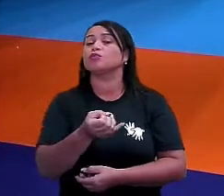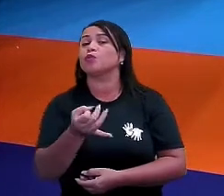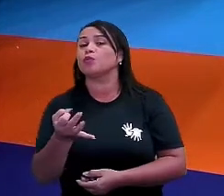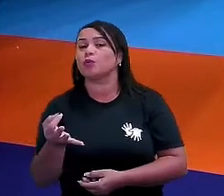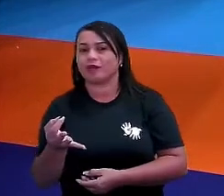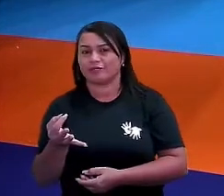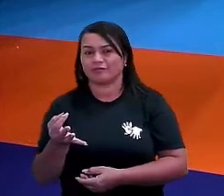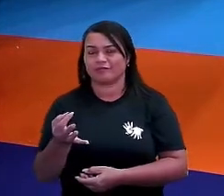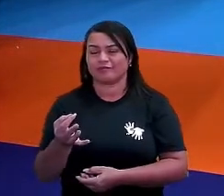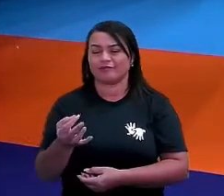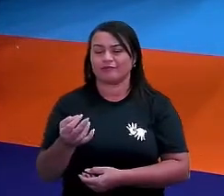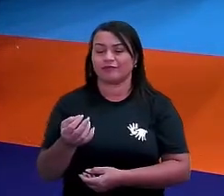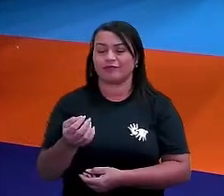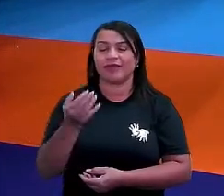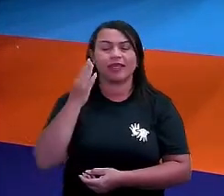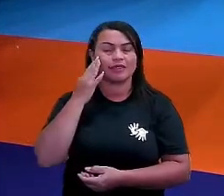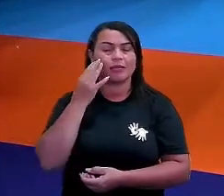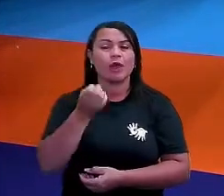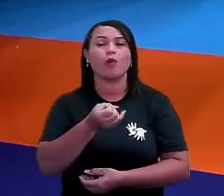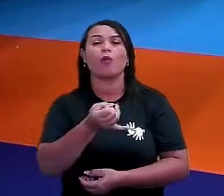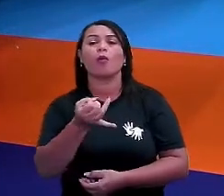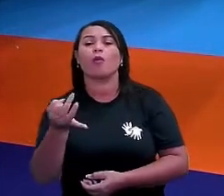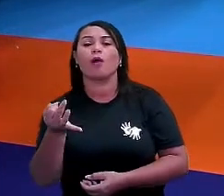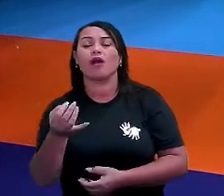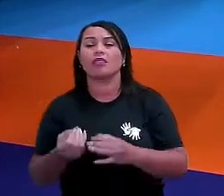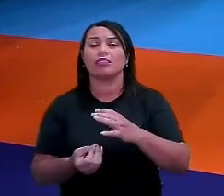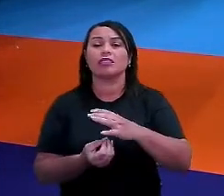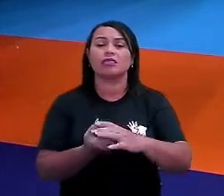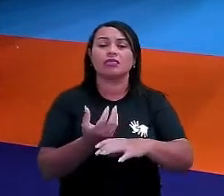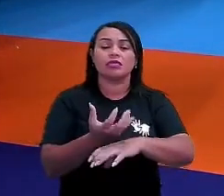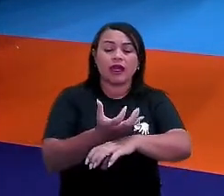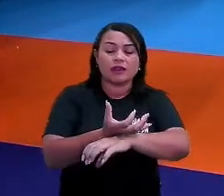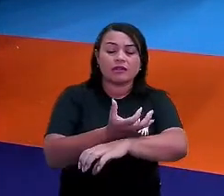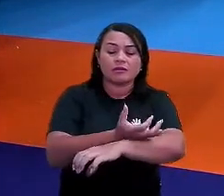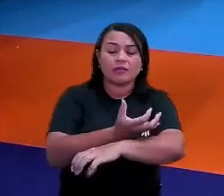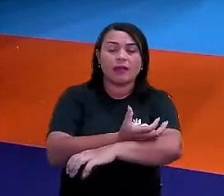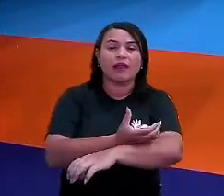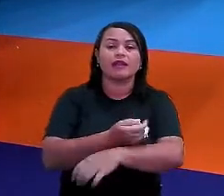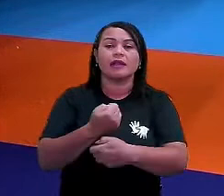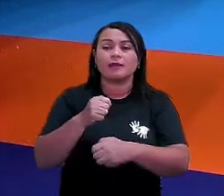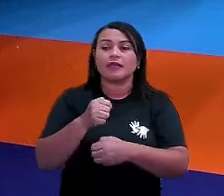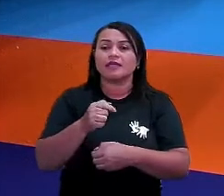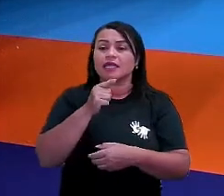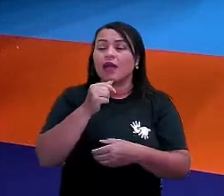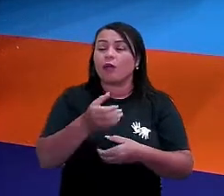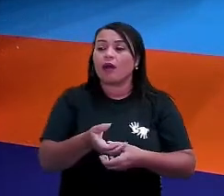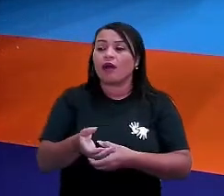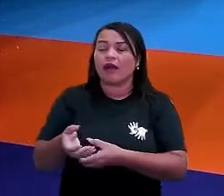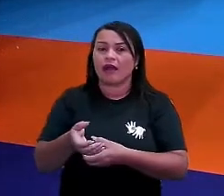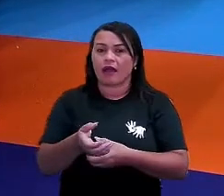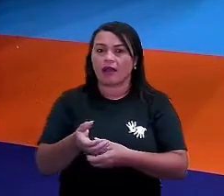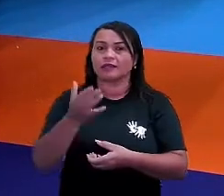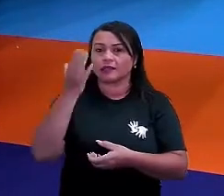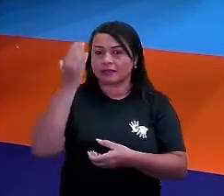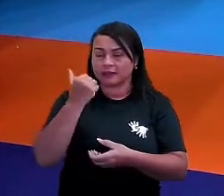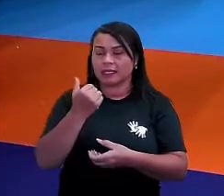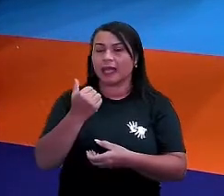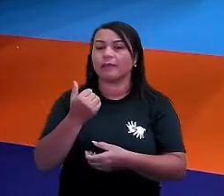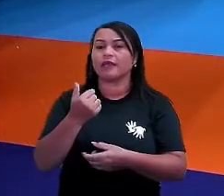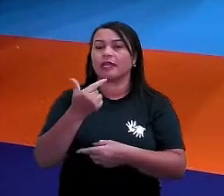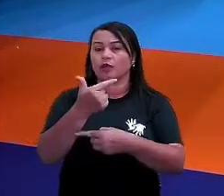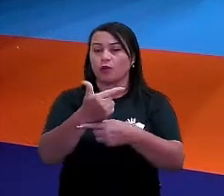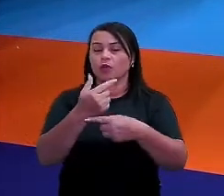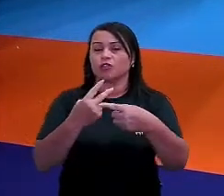plantas que ele vai regar, sabendo que 2/3 é o que ele gasta, né? 2/3 de 1 litro de